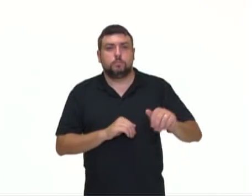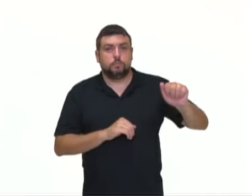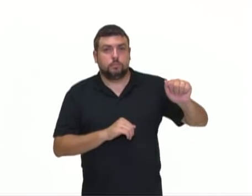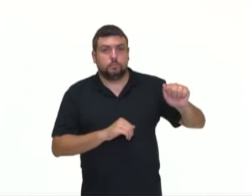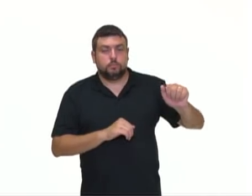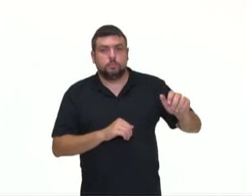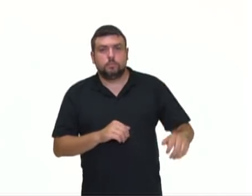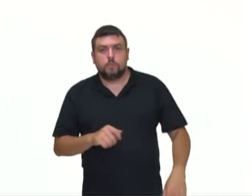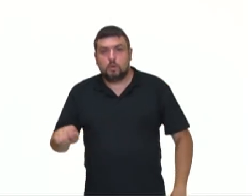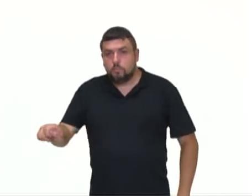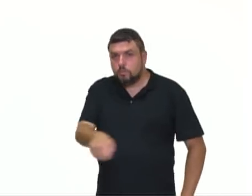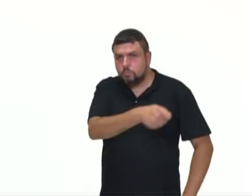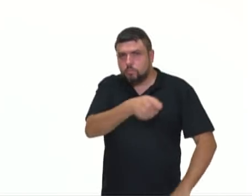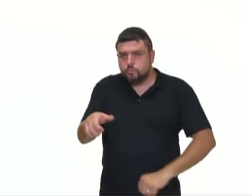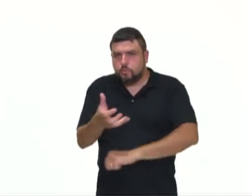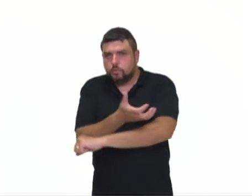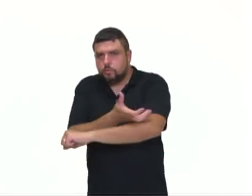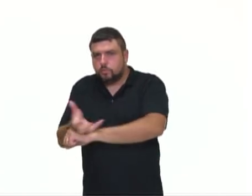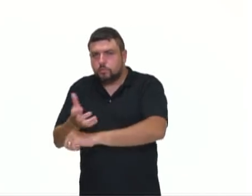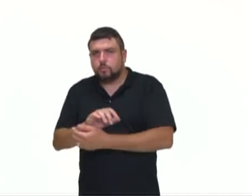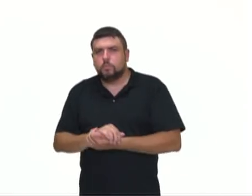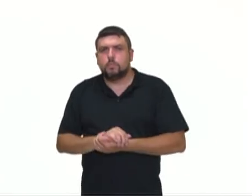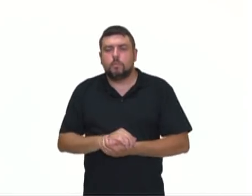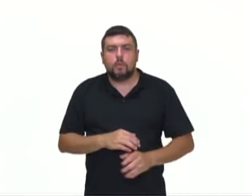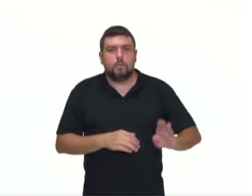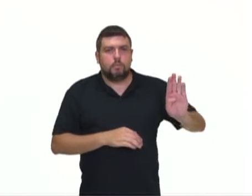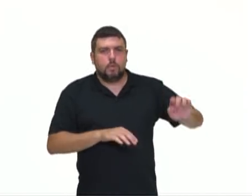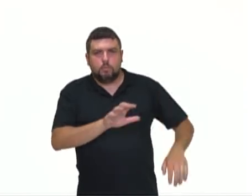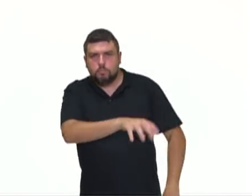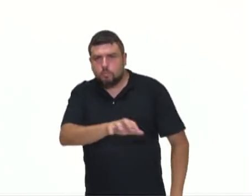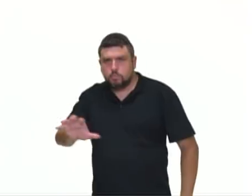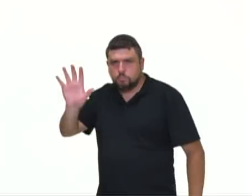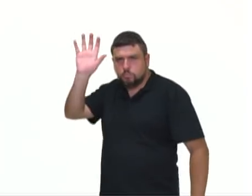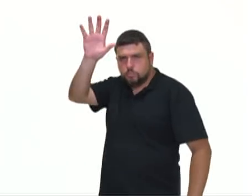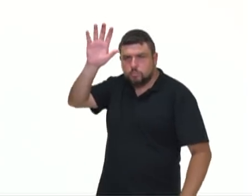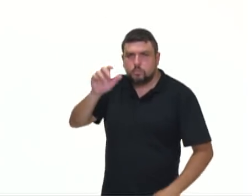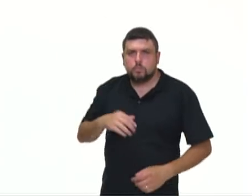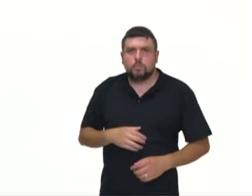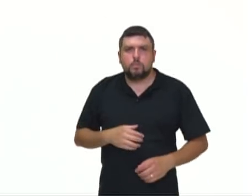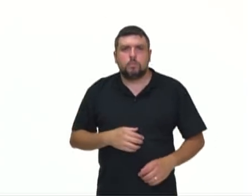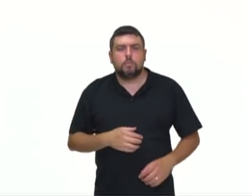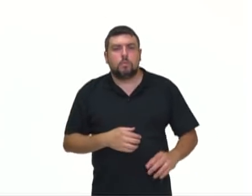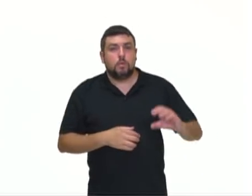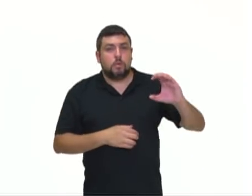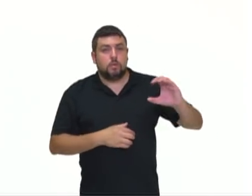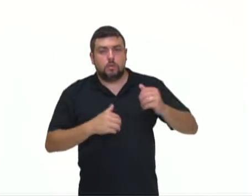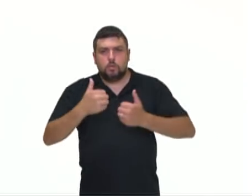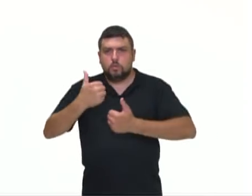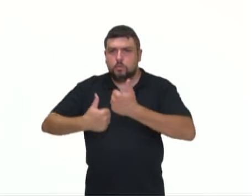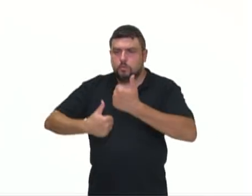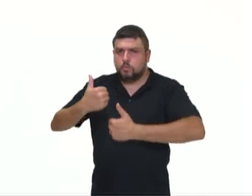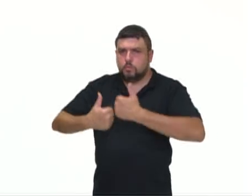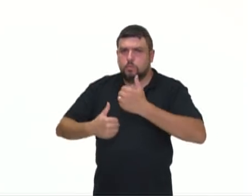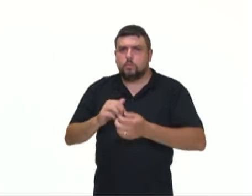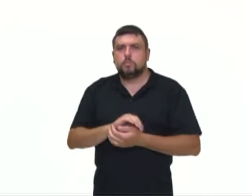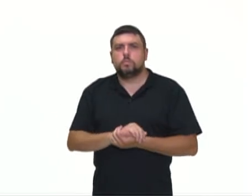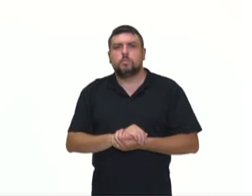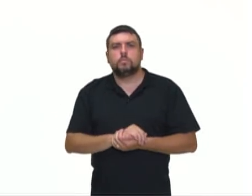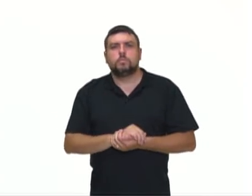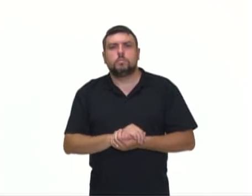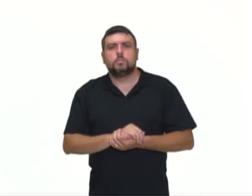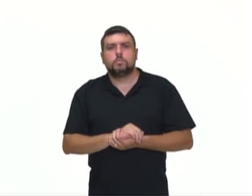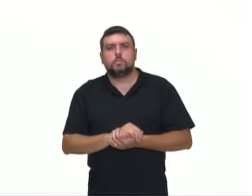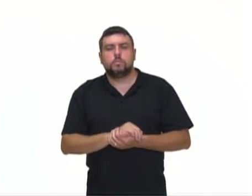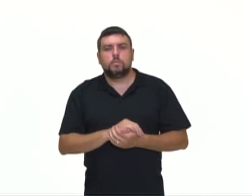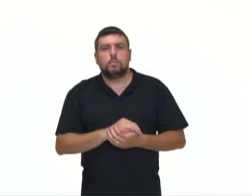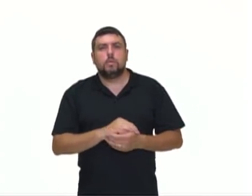de campo. Alternativa B, o basquetebol. Alternativa C, o futebol de campo. Ou alternativa D,